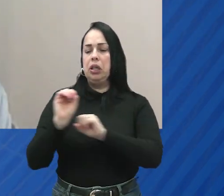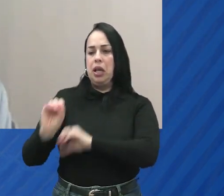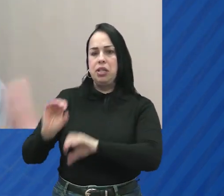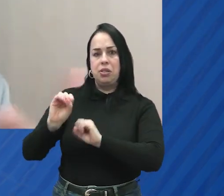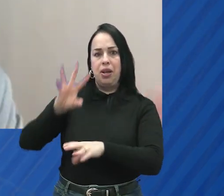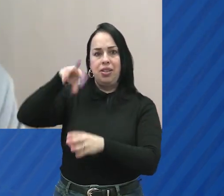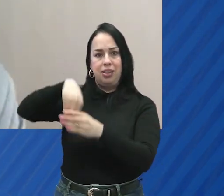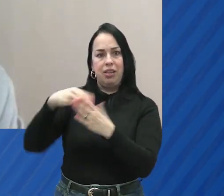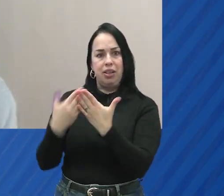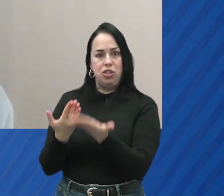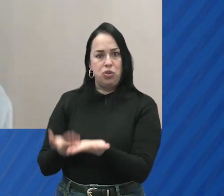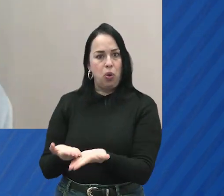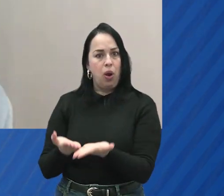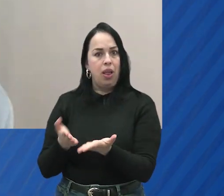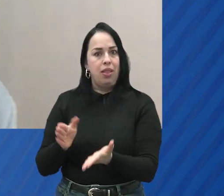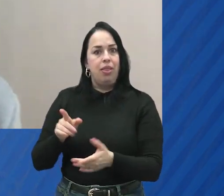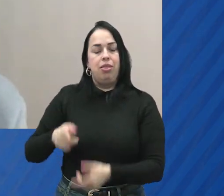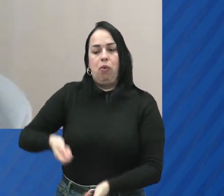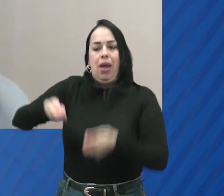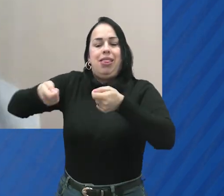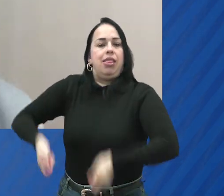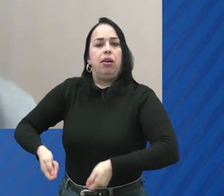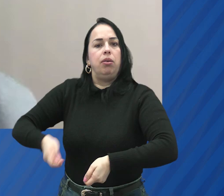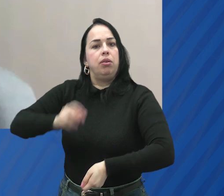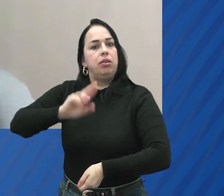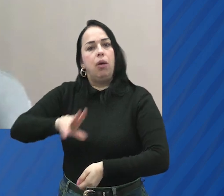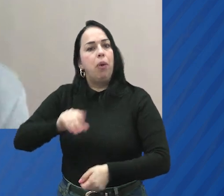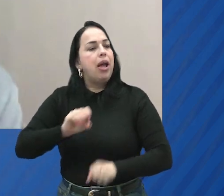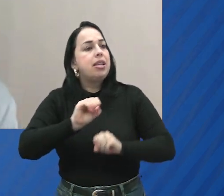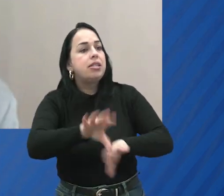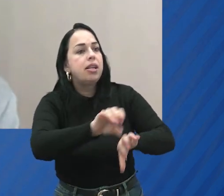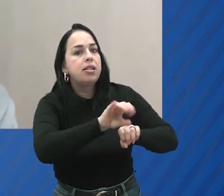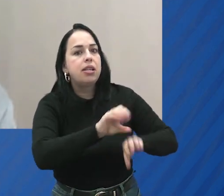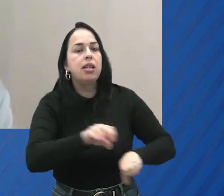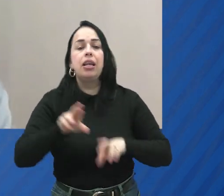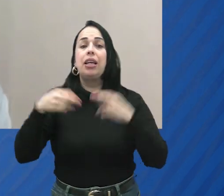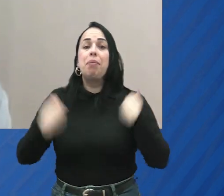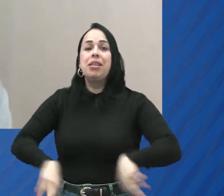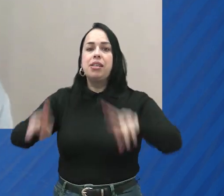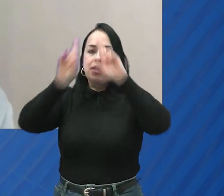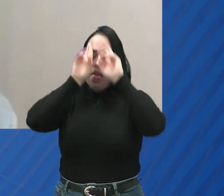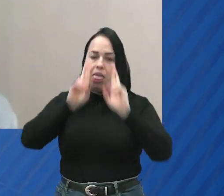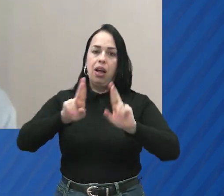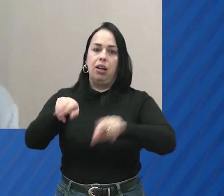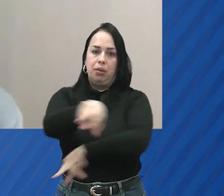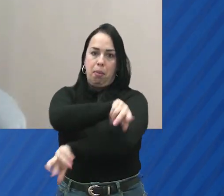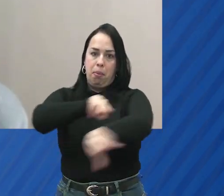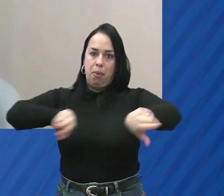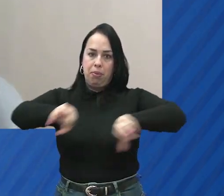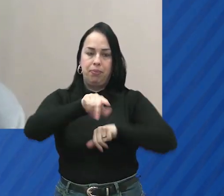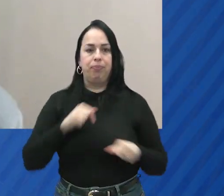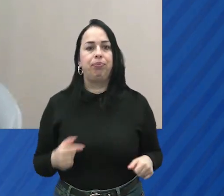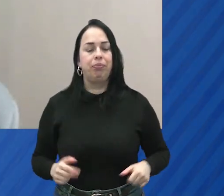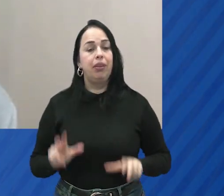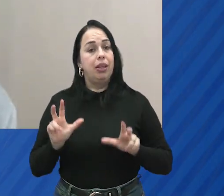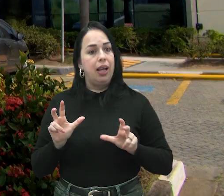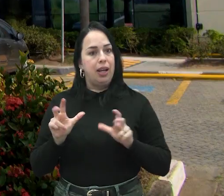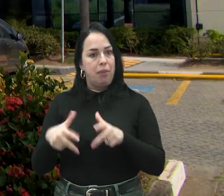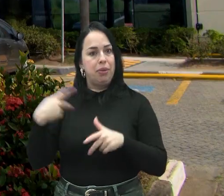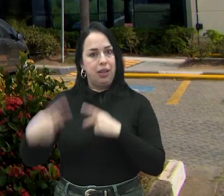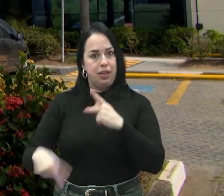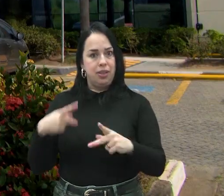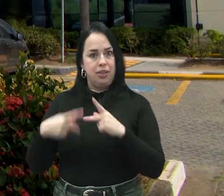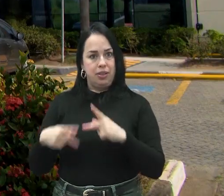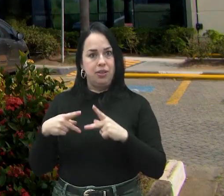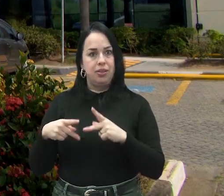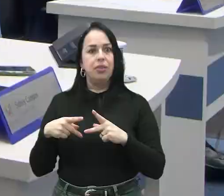décadas, ensino religioso dentro da escola, mas não é ensino dogmático, é justamente ensinar as pessoas a respeitarem a diversidade religiosa.